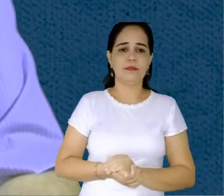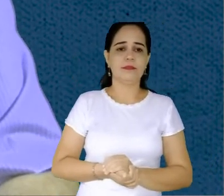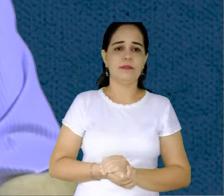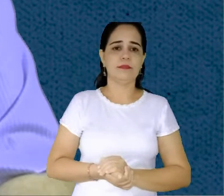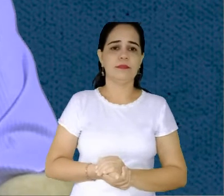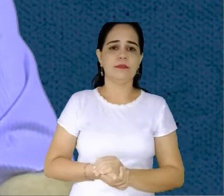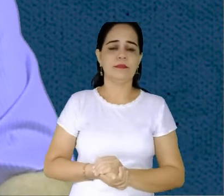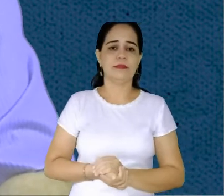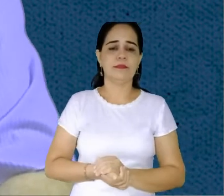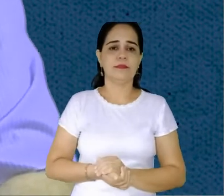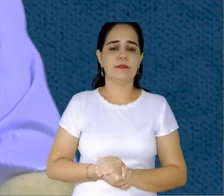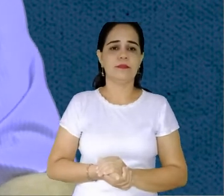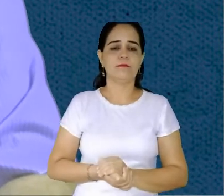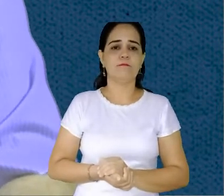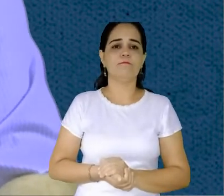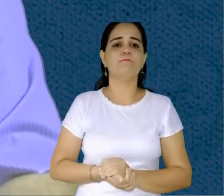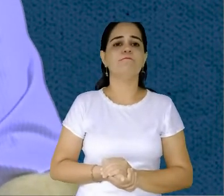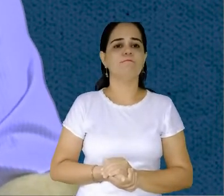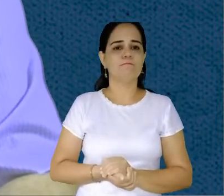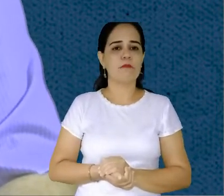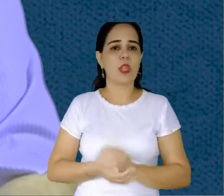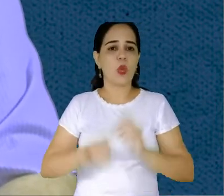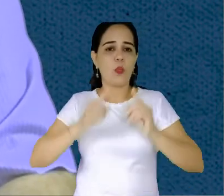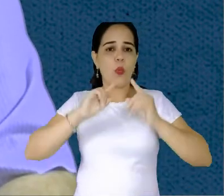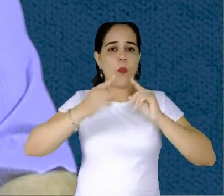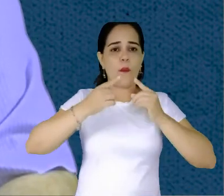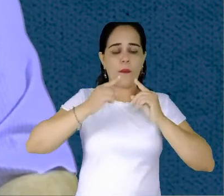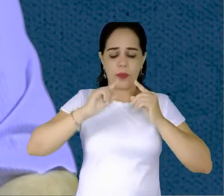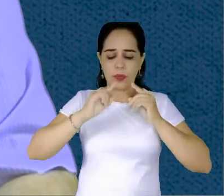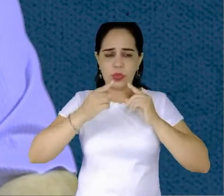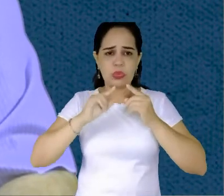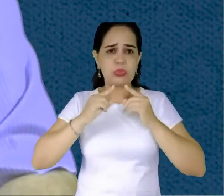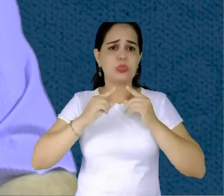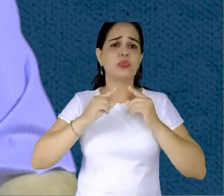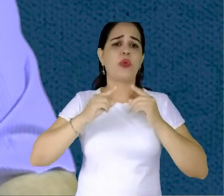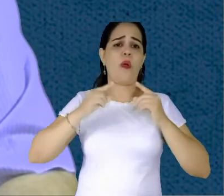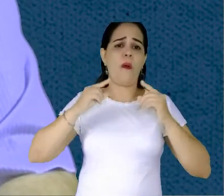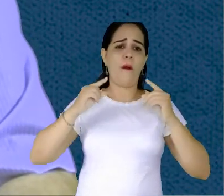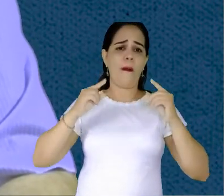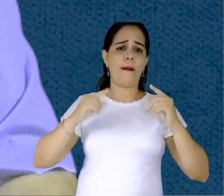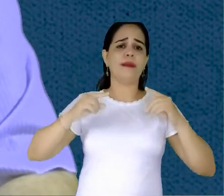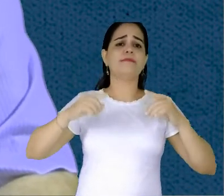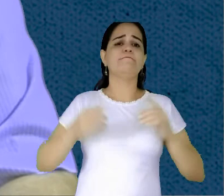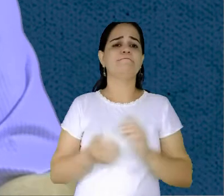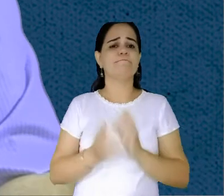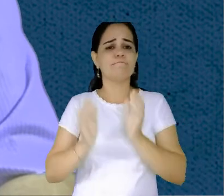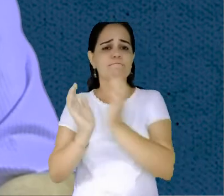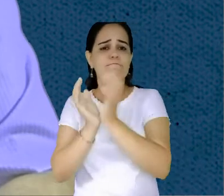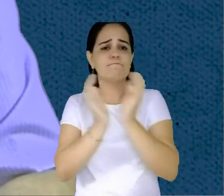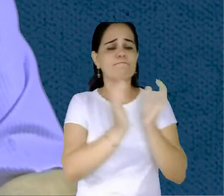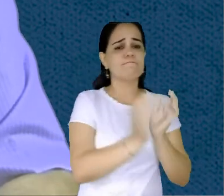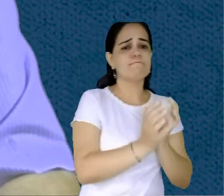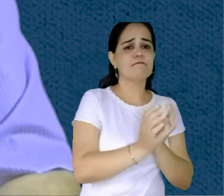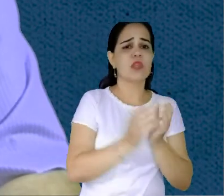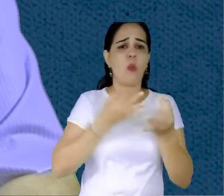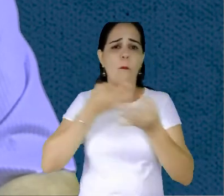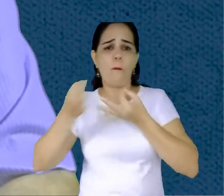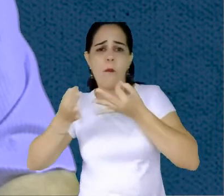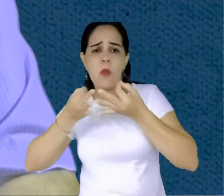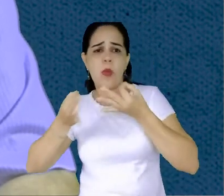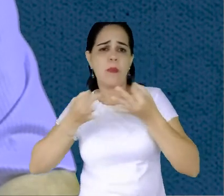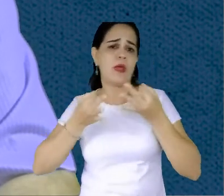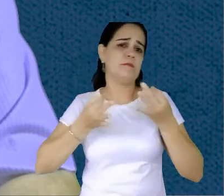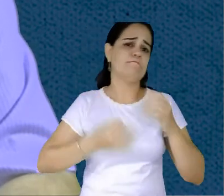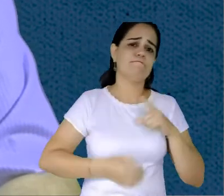E este debate tem sido muito acirrado, como digo, nos Estados Unidos, e tem de todo. Tem pessoas